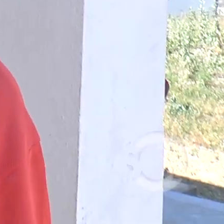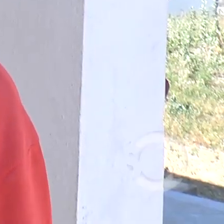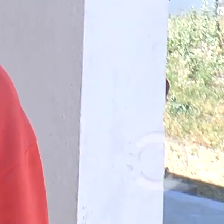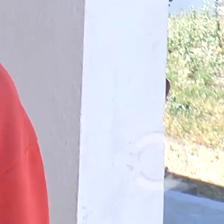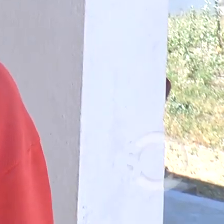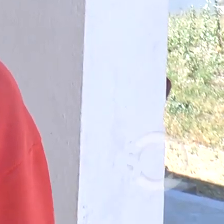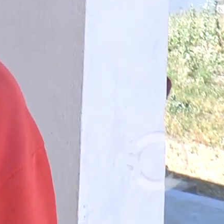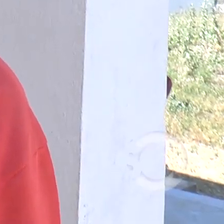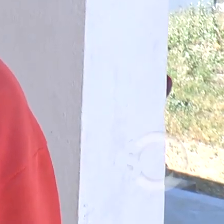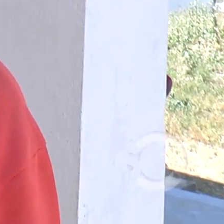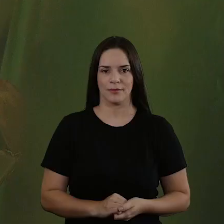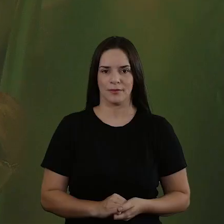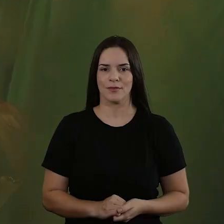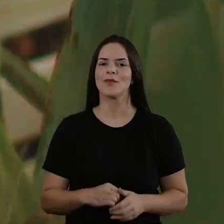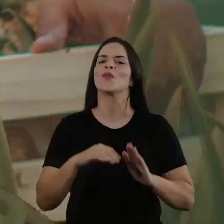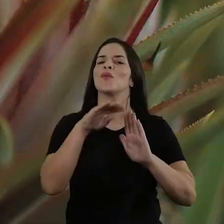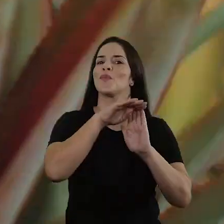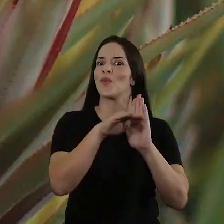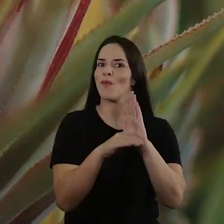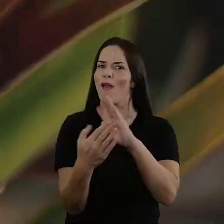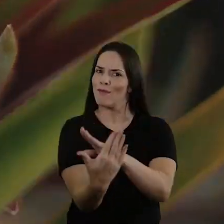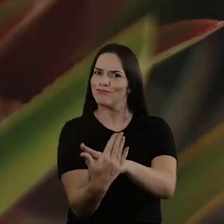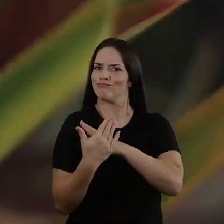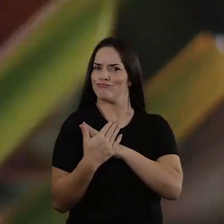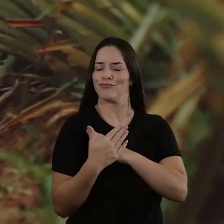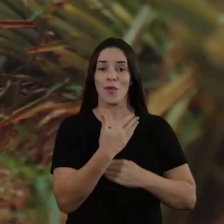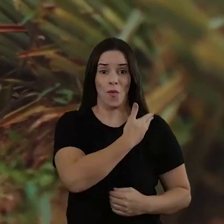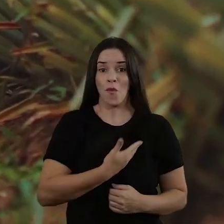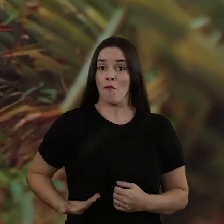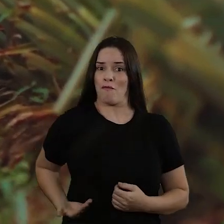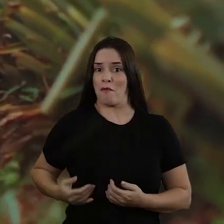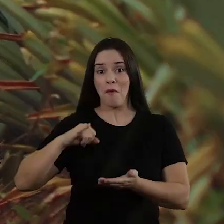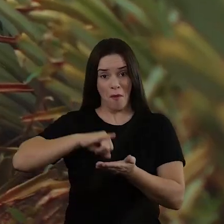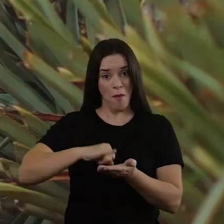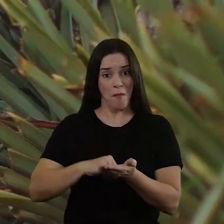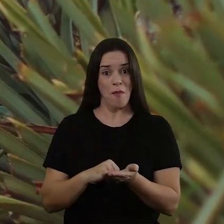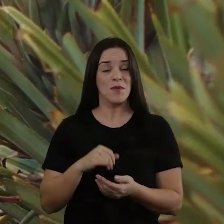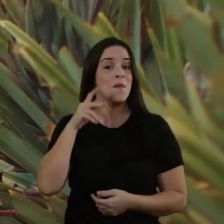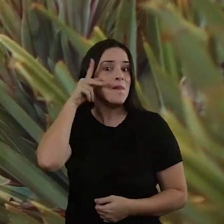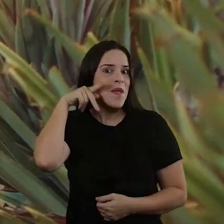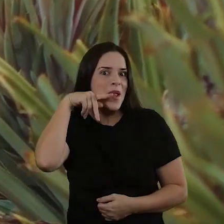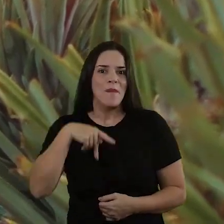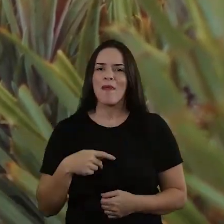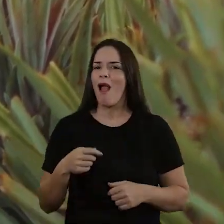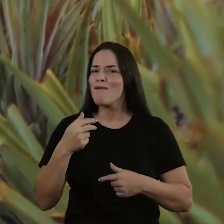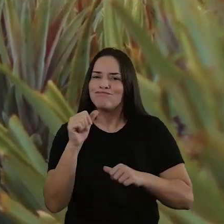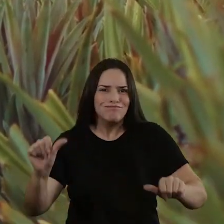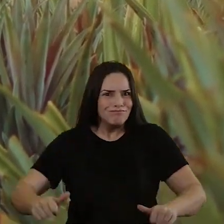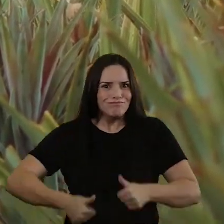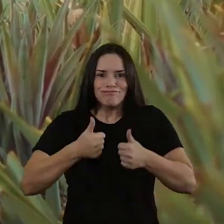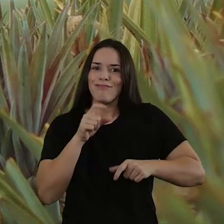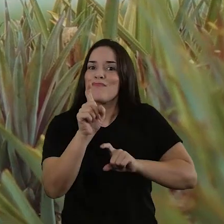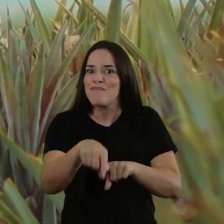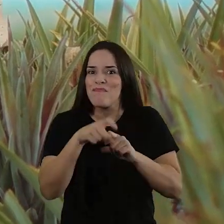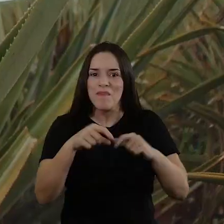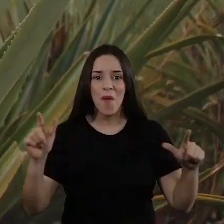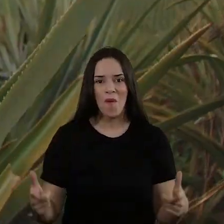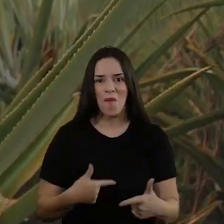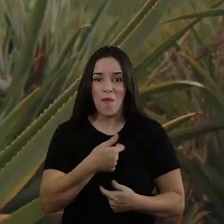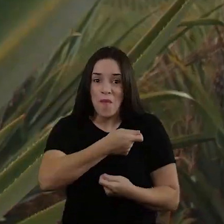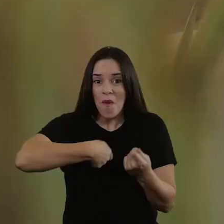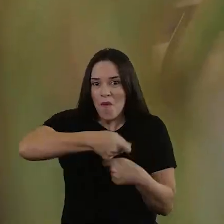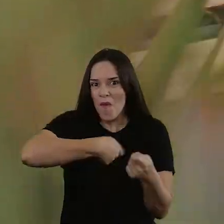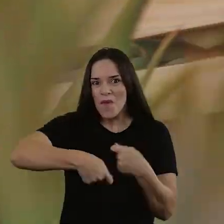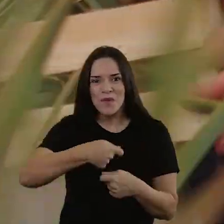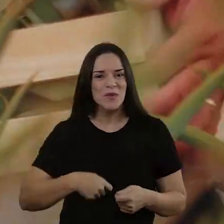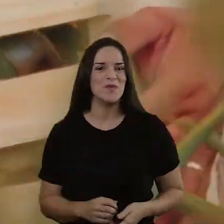eles vão ter uma mortalidade muito grande o programa de incentivos e corte de impostos do Governo da Paraíba tá acelerando os negócios no